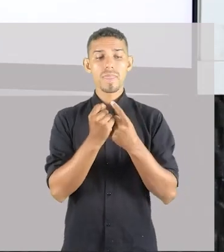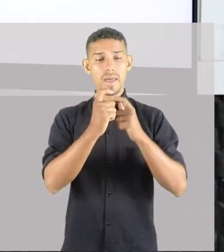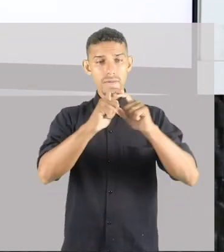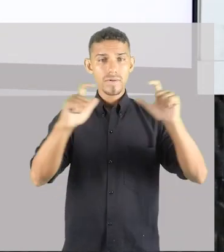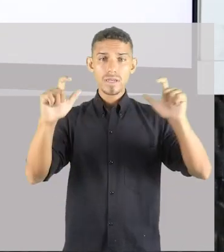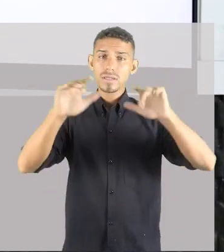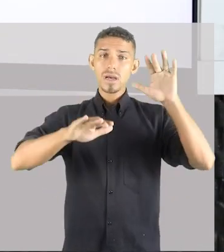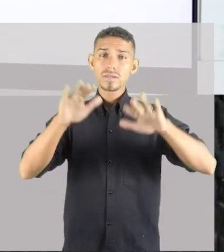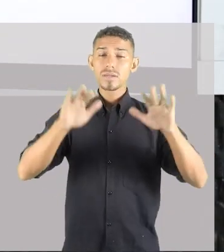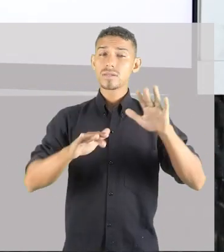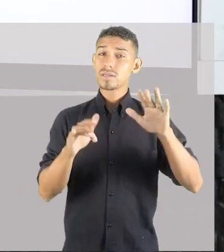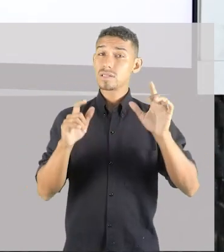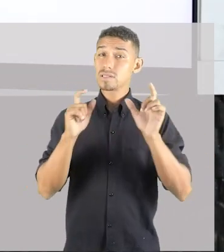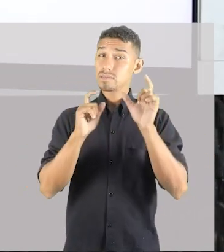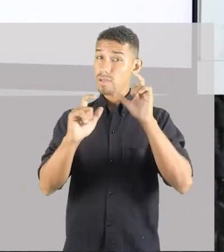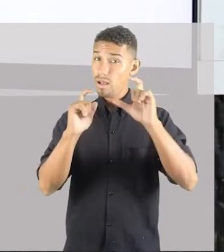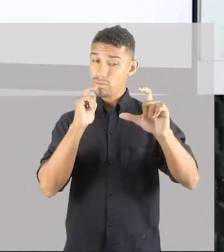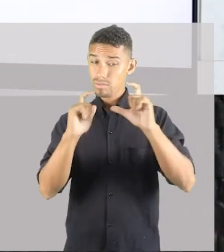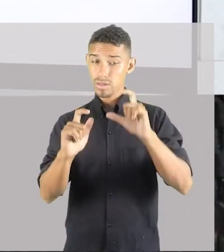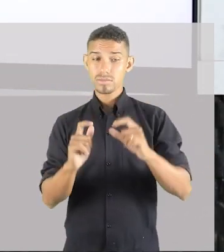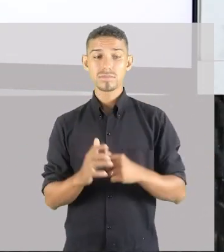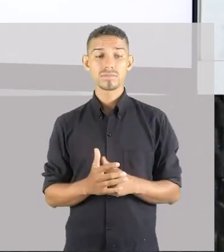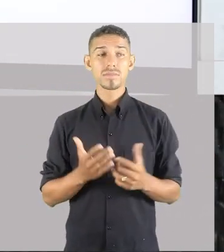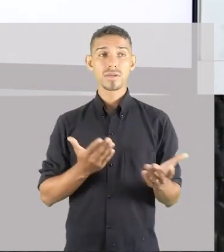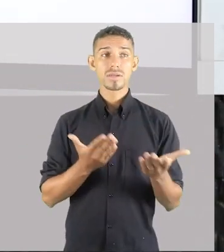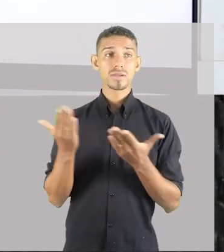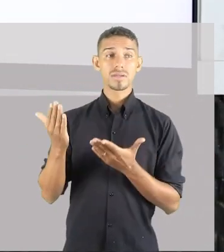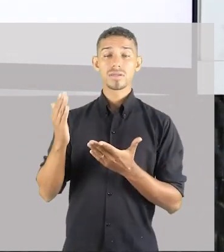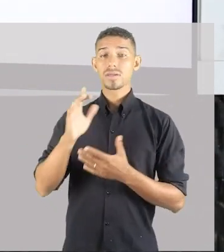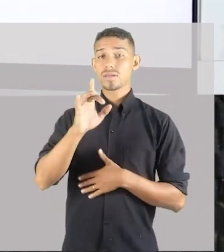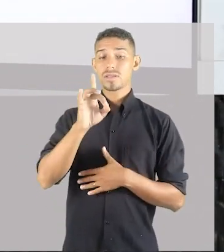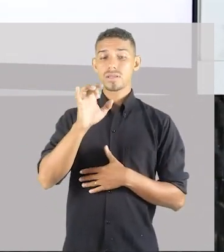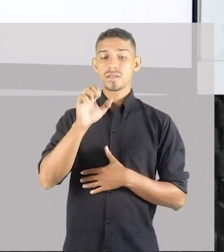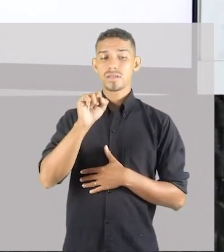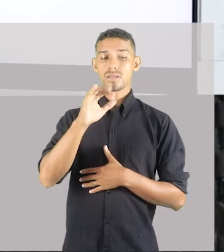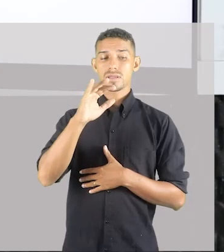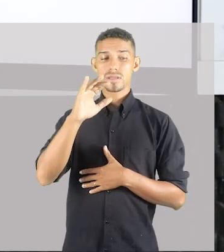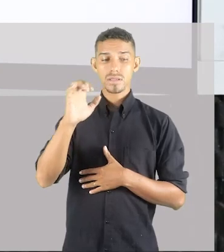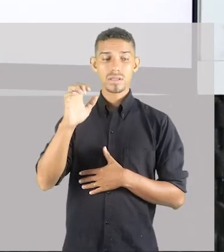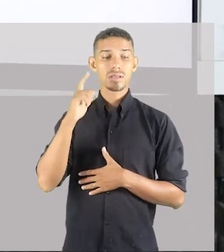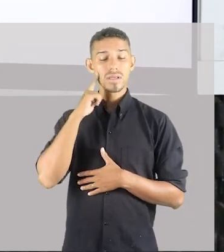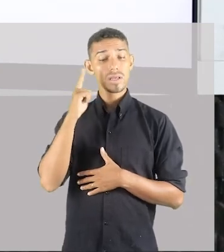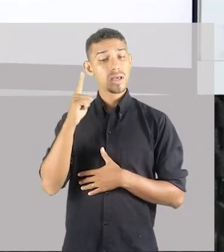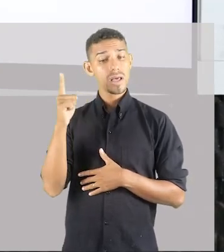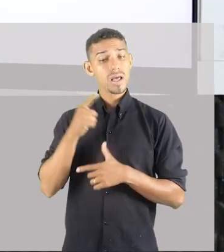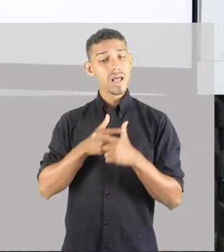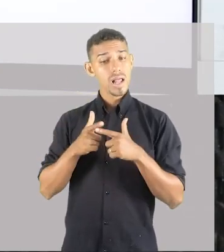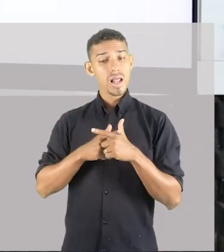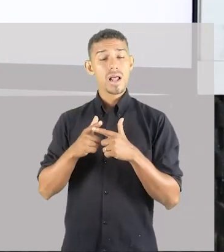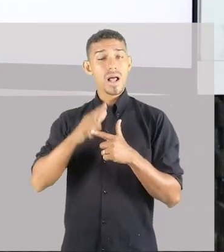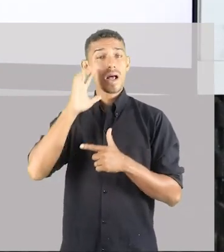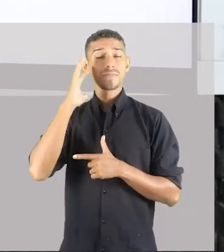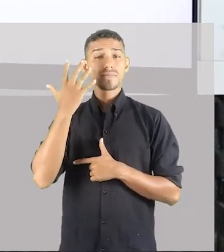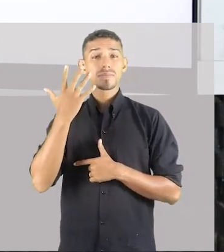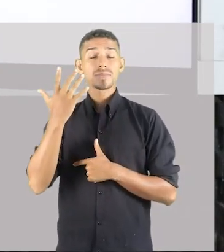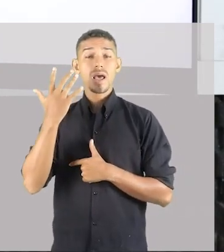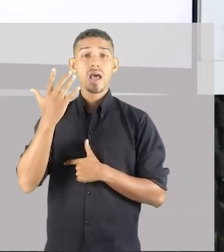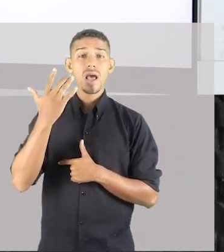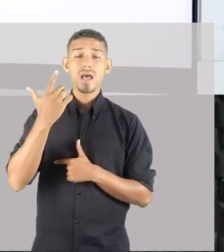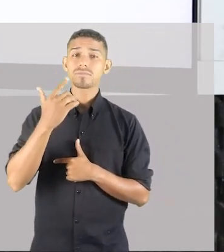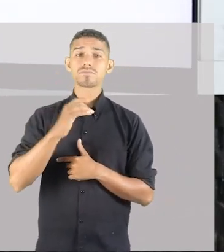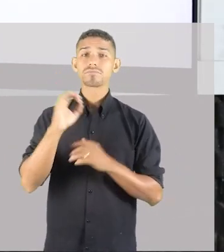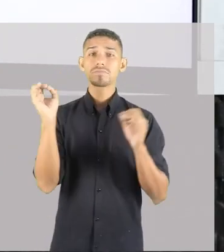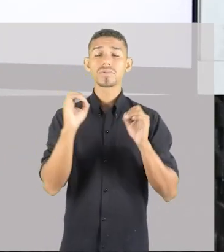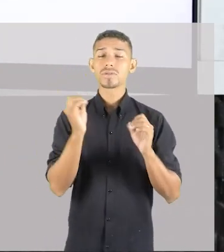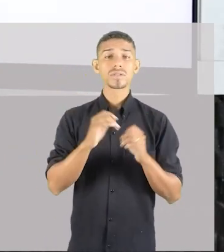são muitas vezes polêmicas ou as cenas esse aqui é o BK né que é muito adepto mas problema a questão problema não a questão do BK é que